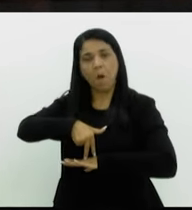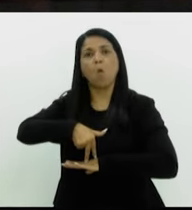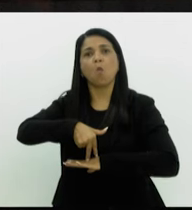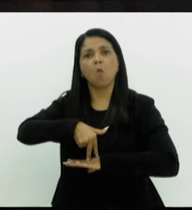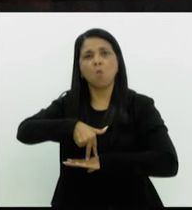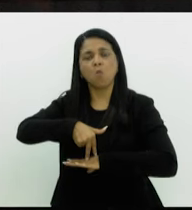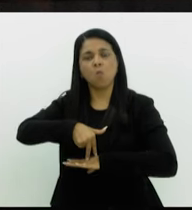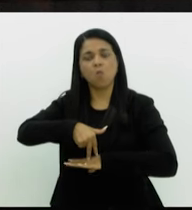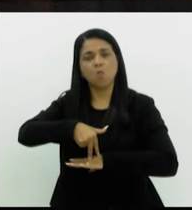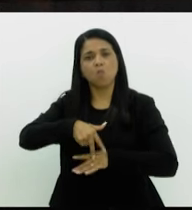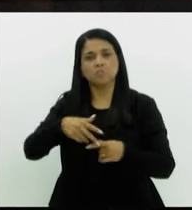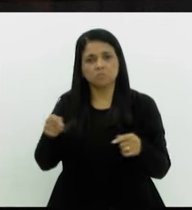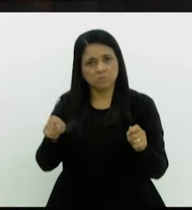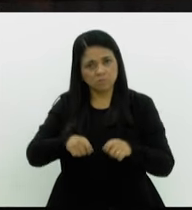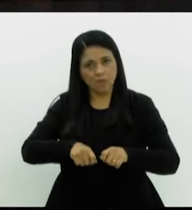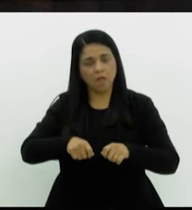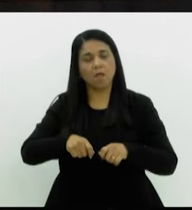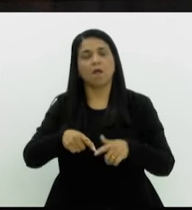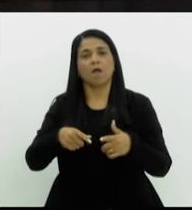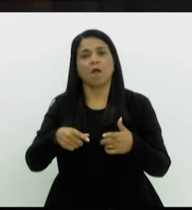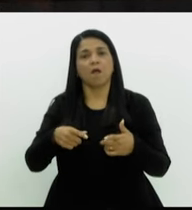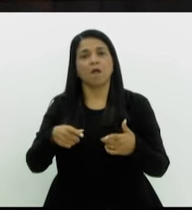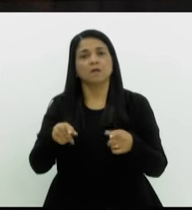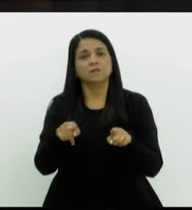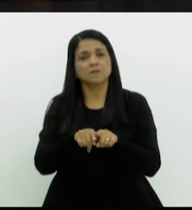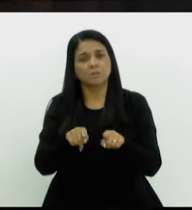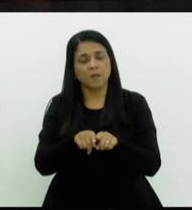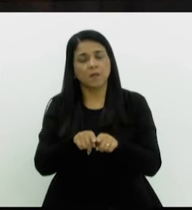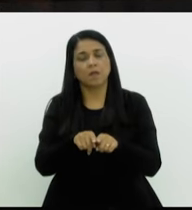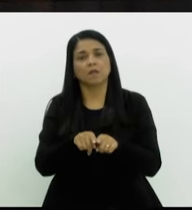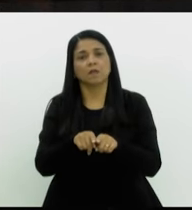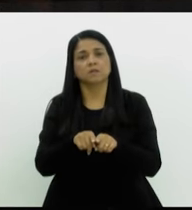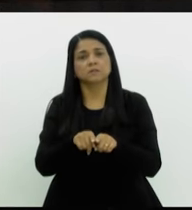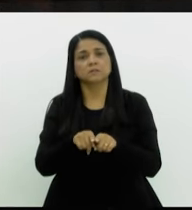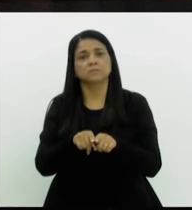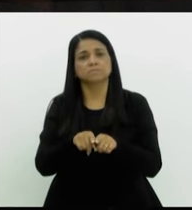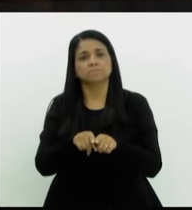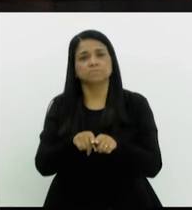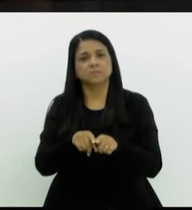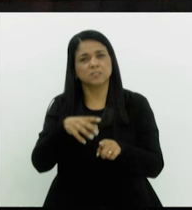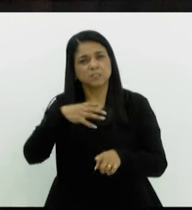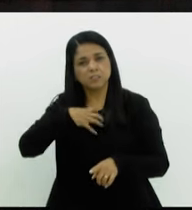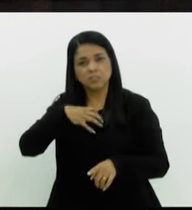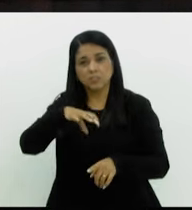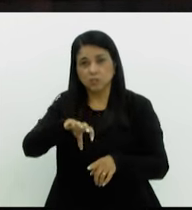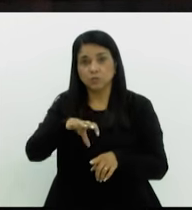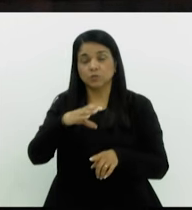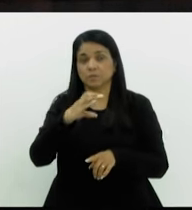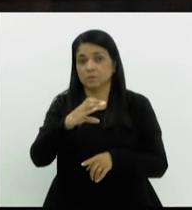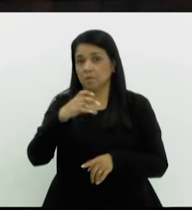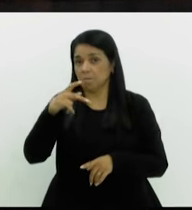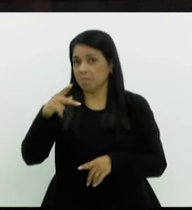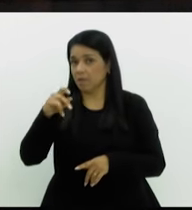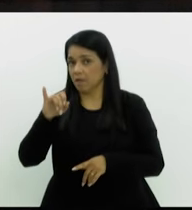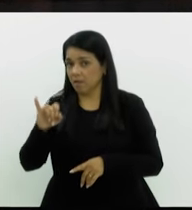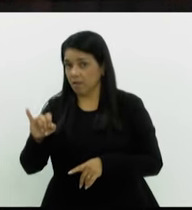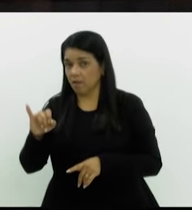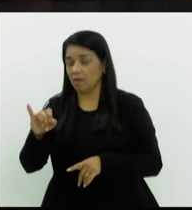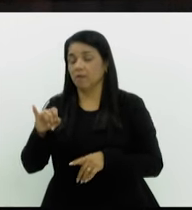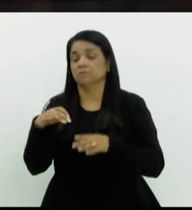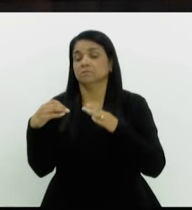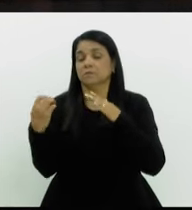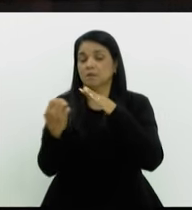sentido, também ocorre nesse sentido uma CPI dos serviços